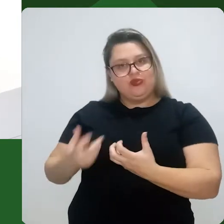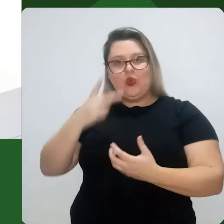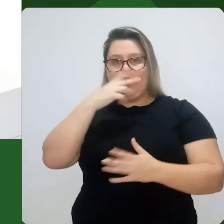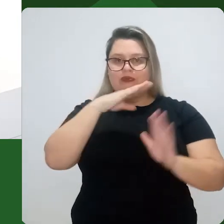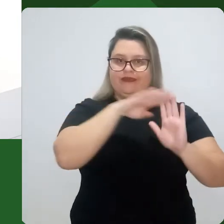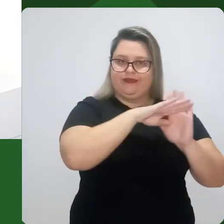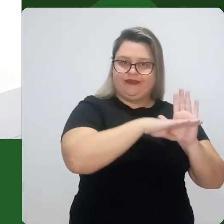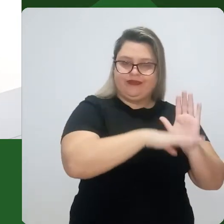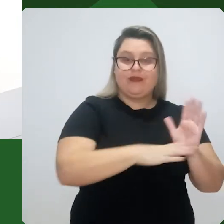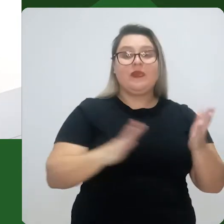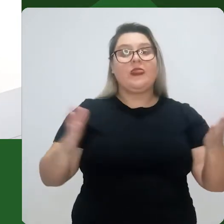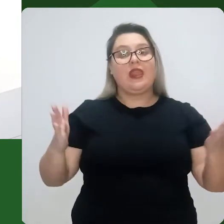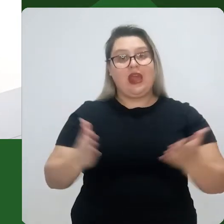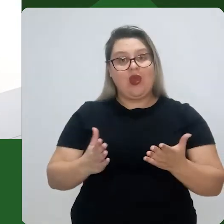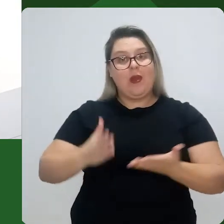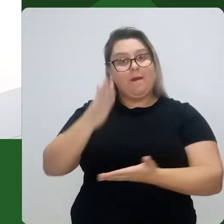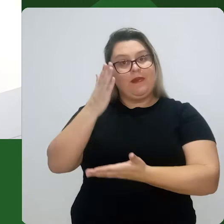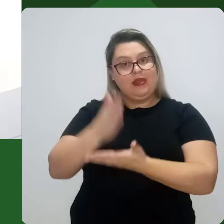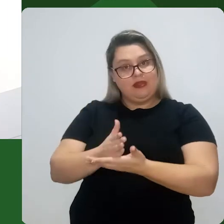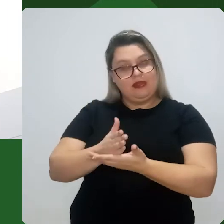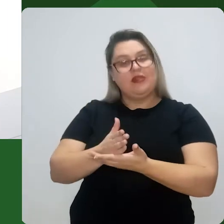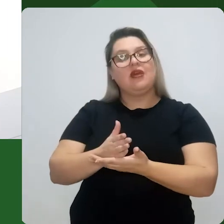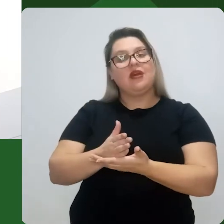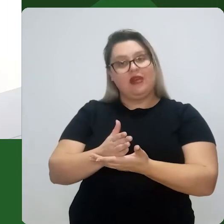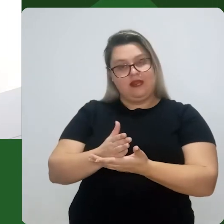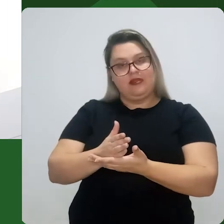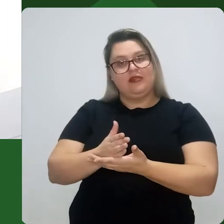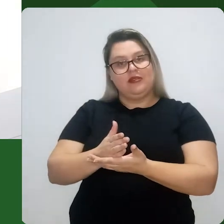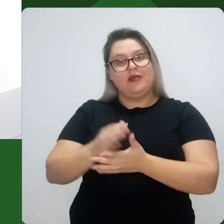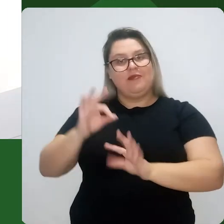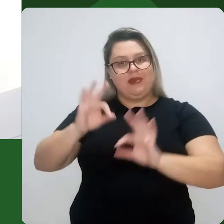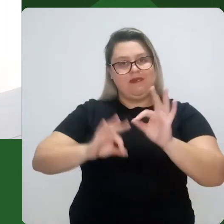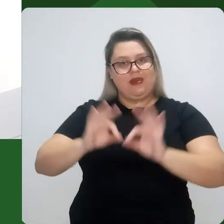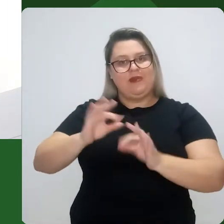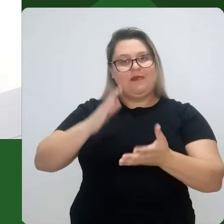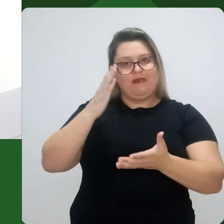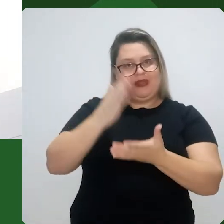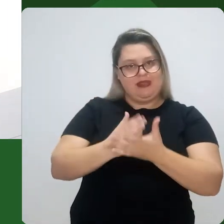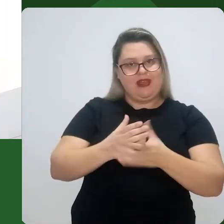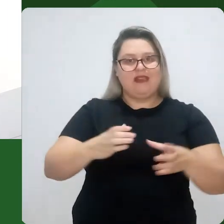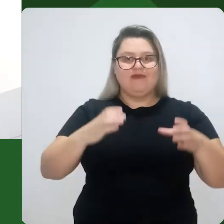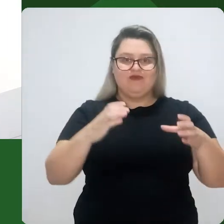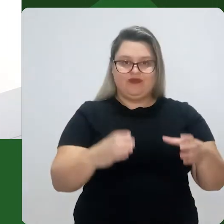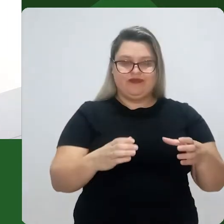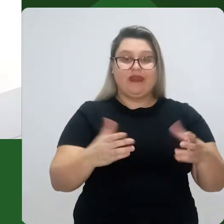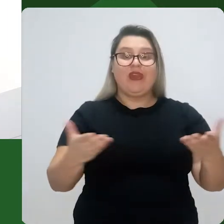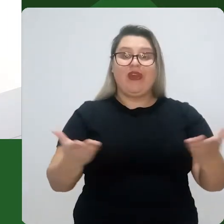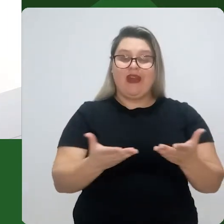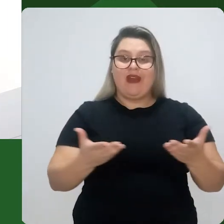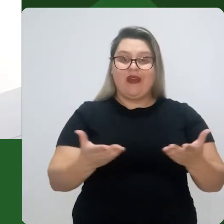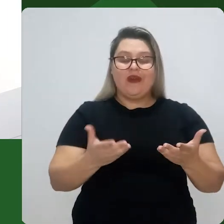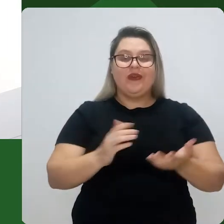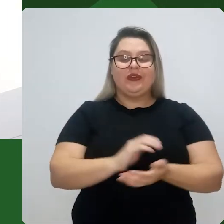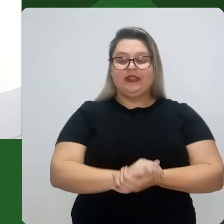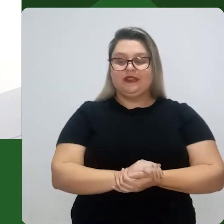receita. Agora eu vou pegar metade, eu peguei metade dessas preparações. E